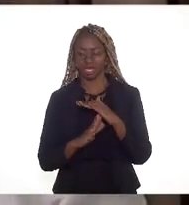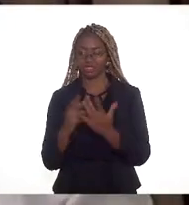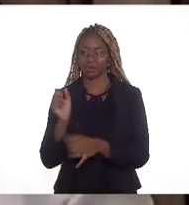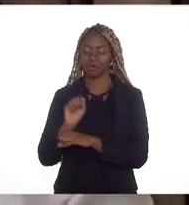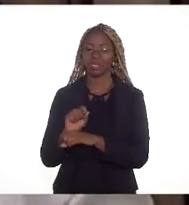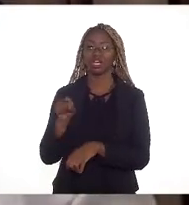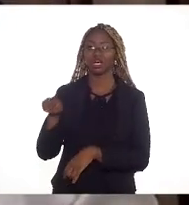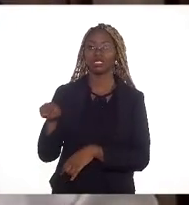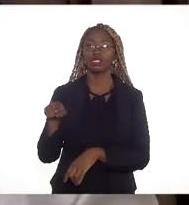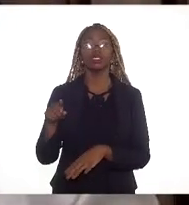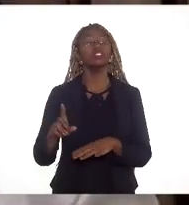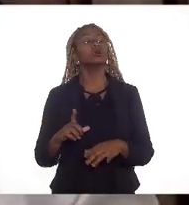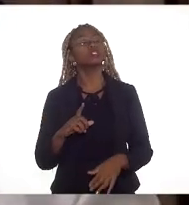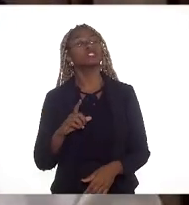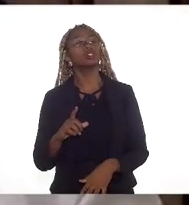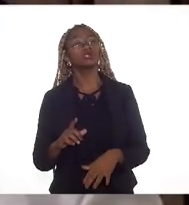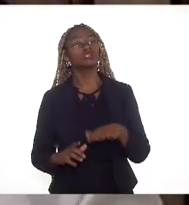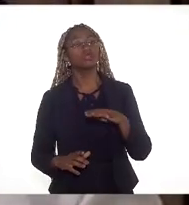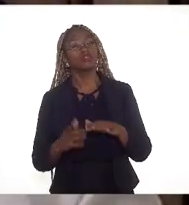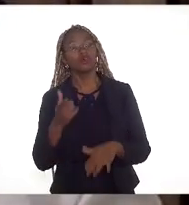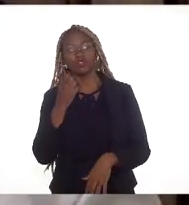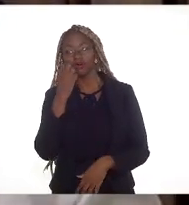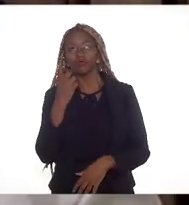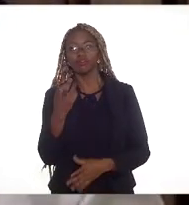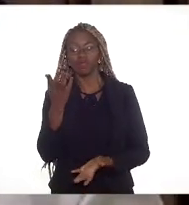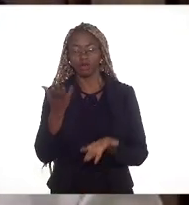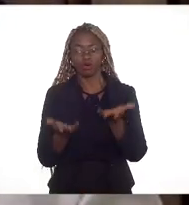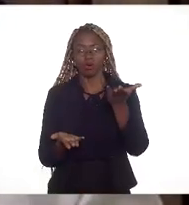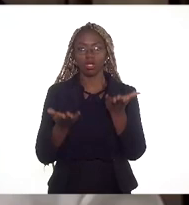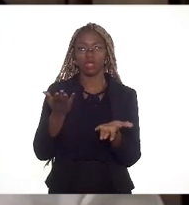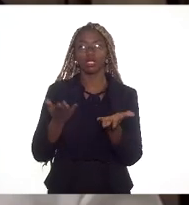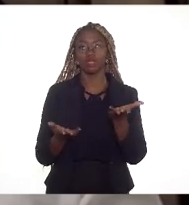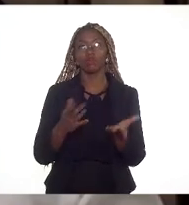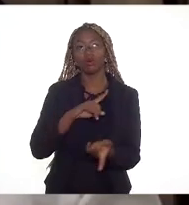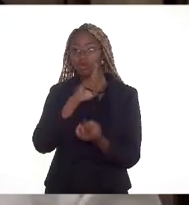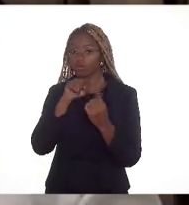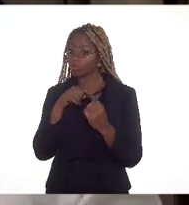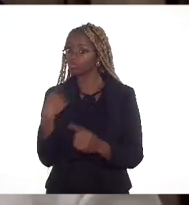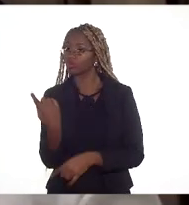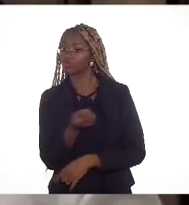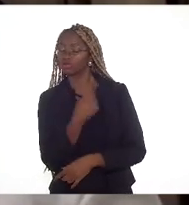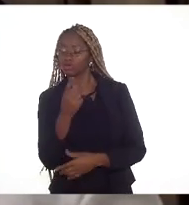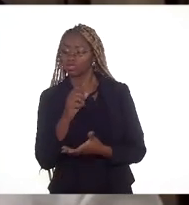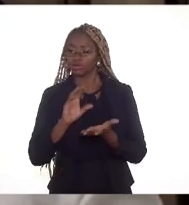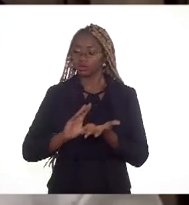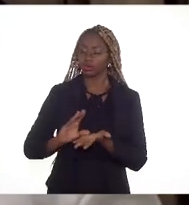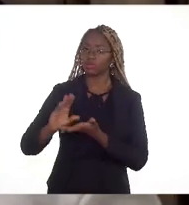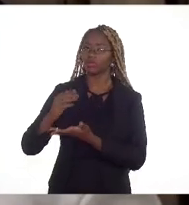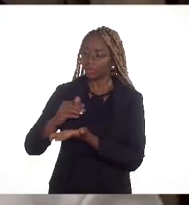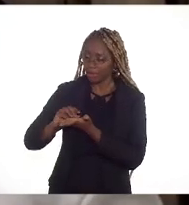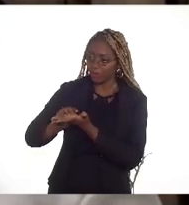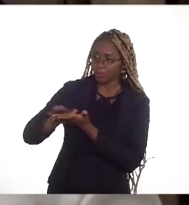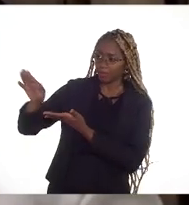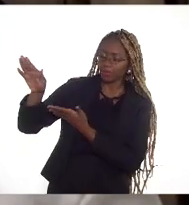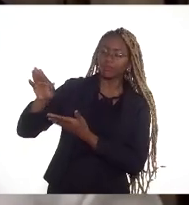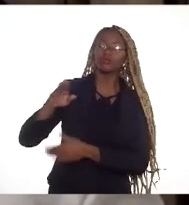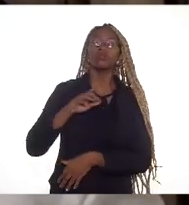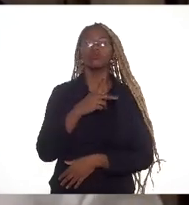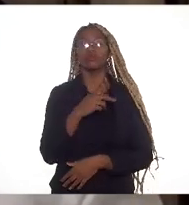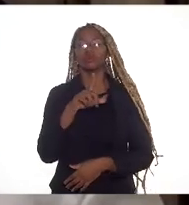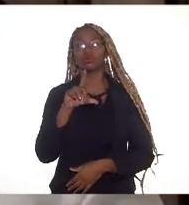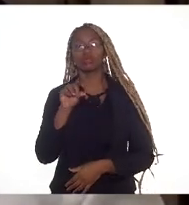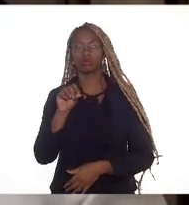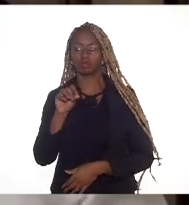um nivelamento dos preços unitários, é uma das nossas metas para o envio da PELOA, de forma que a gente